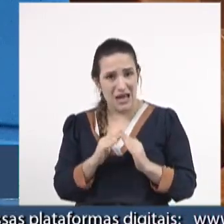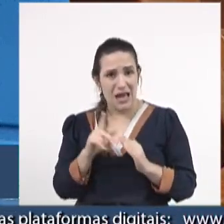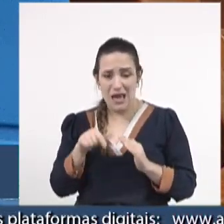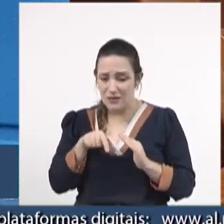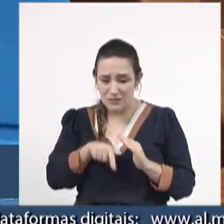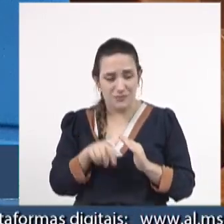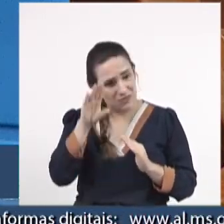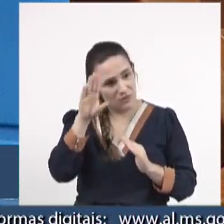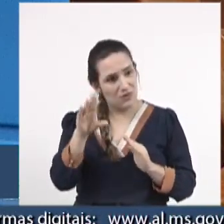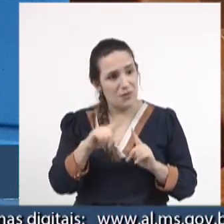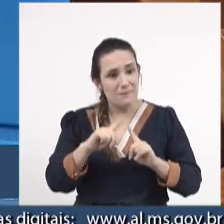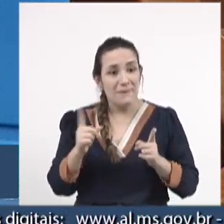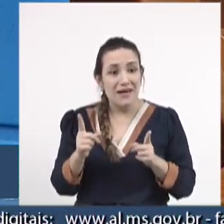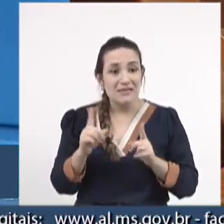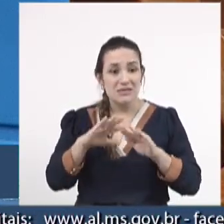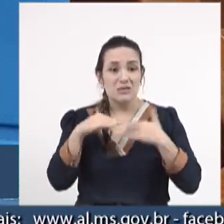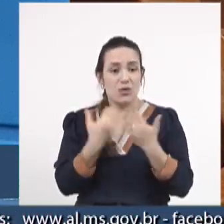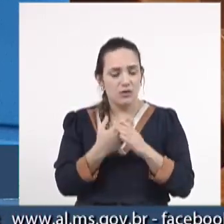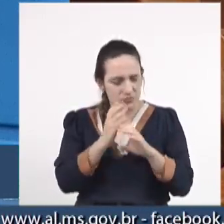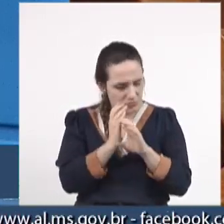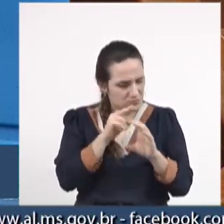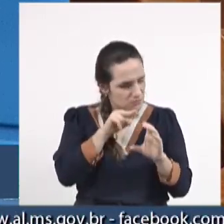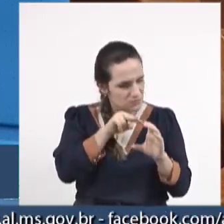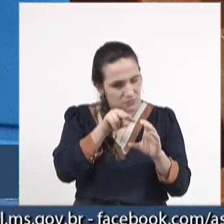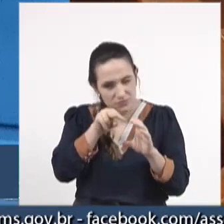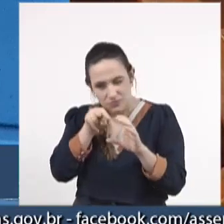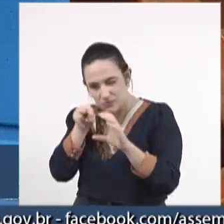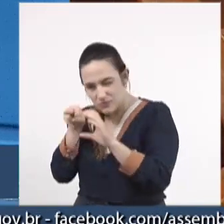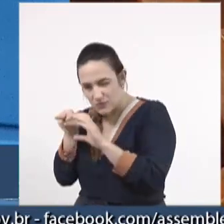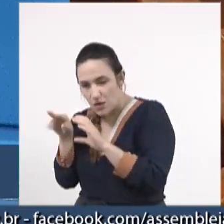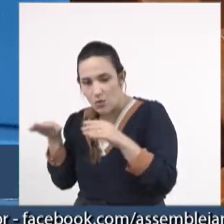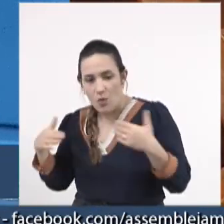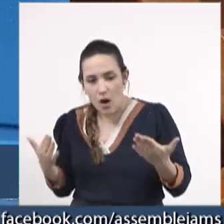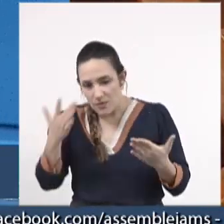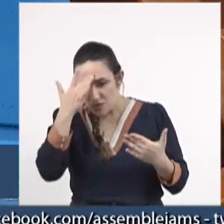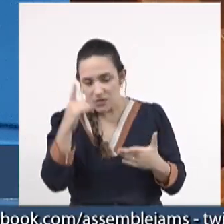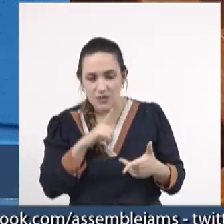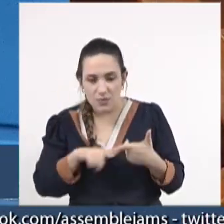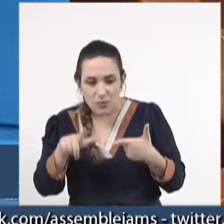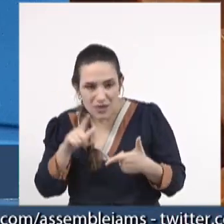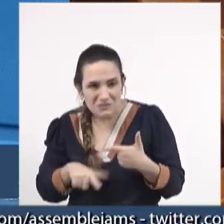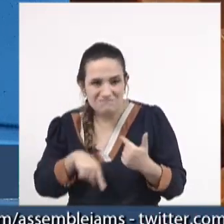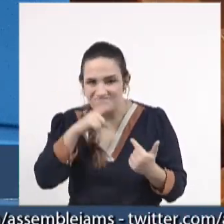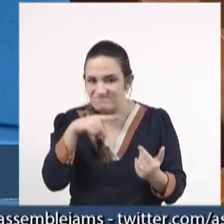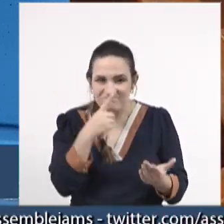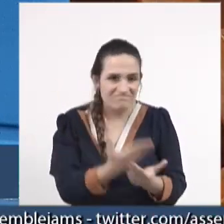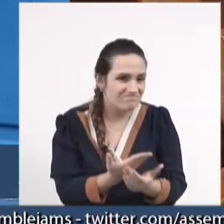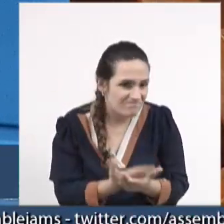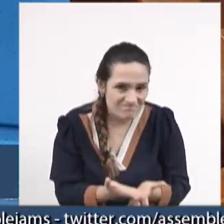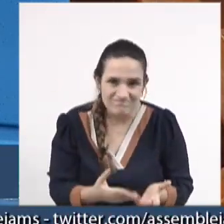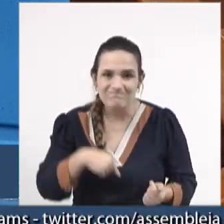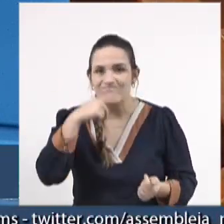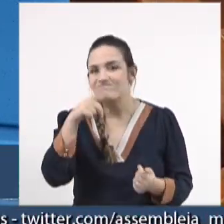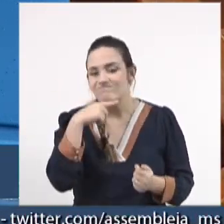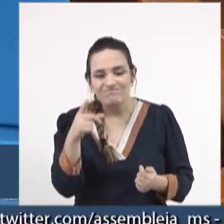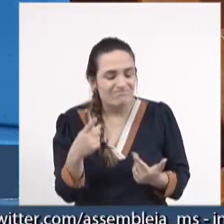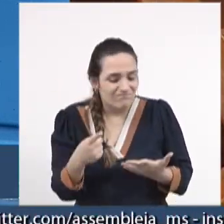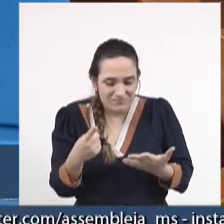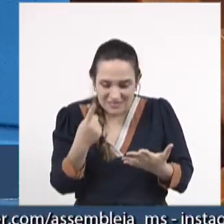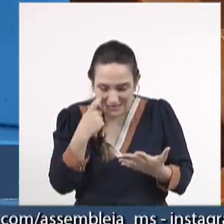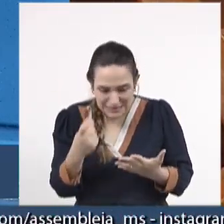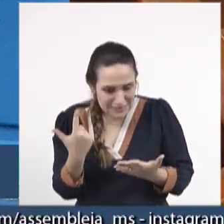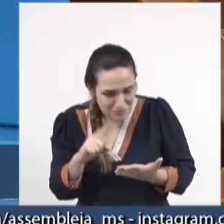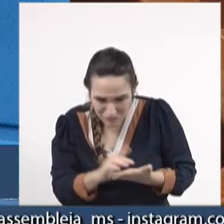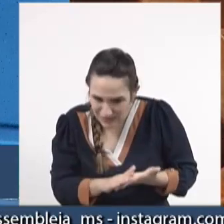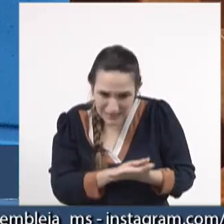escola é o grande laboratório para identificar aquela criança problemática. Então, aquela criança que não rende, aquela criança que não tem interesse pelo